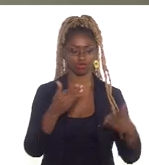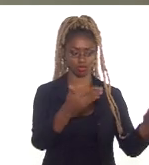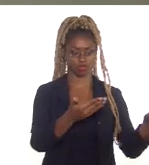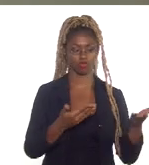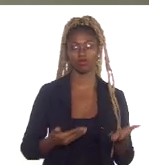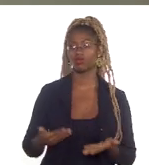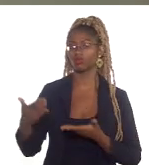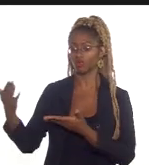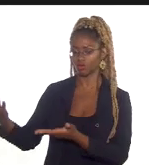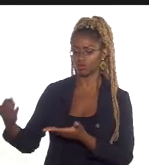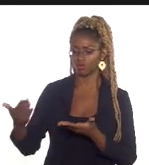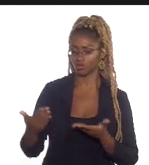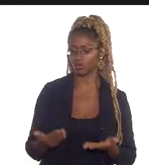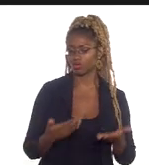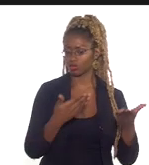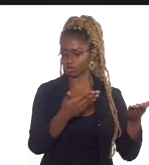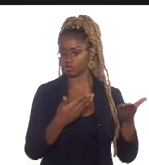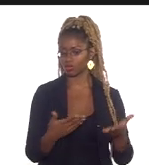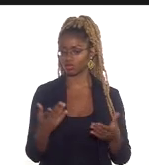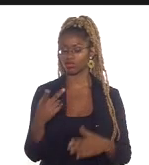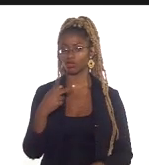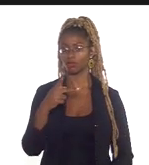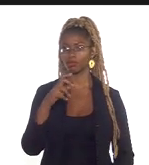convocaremos a Petrobras,